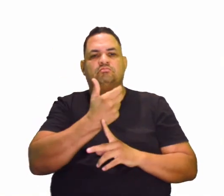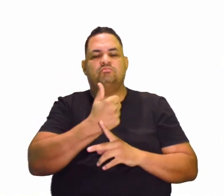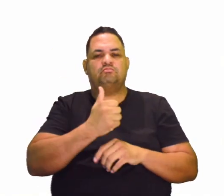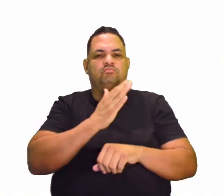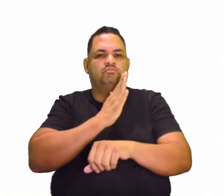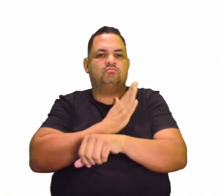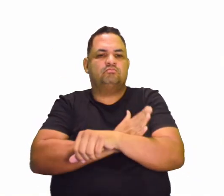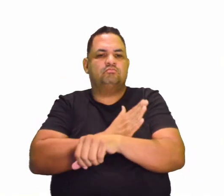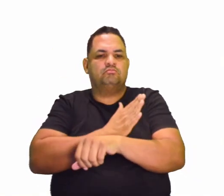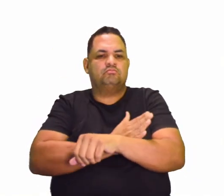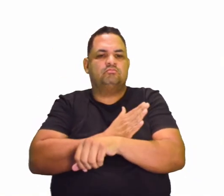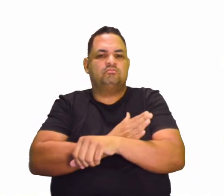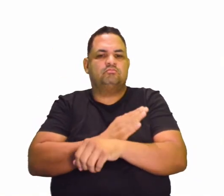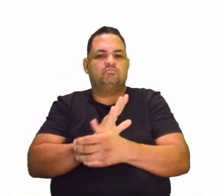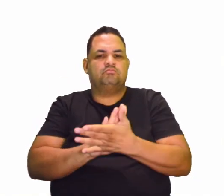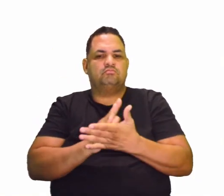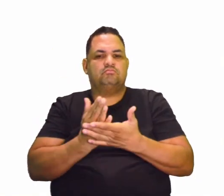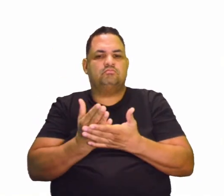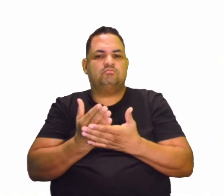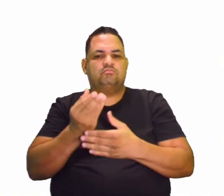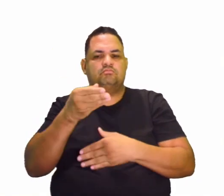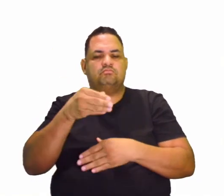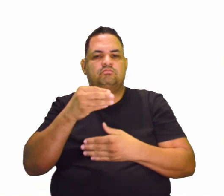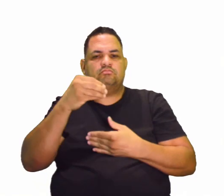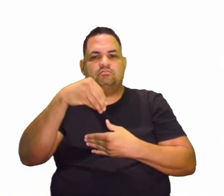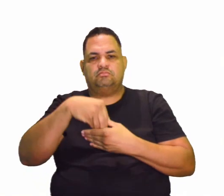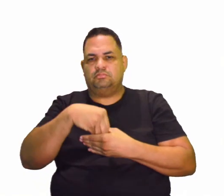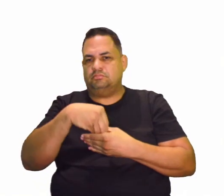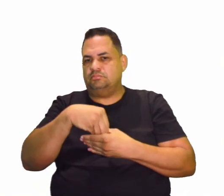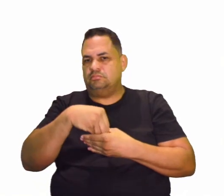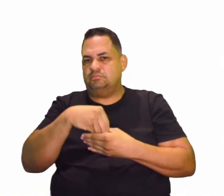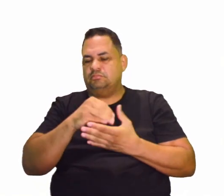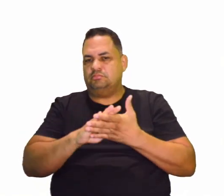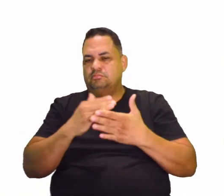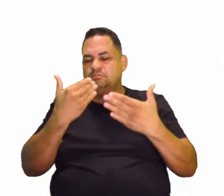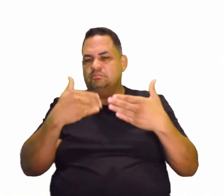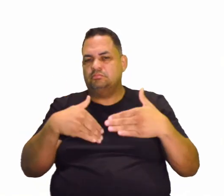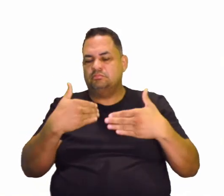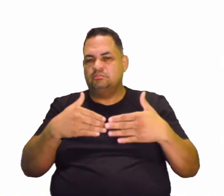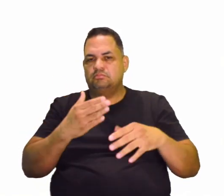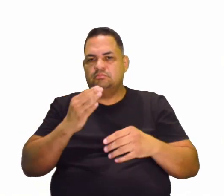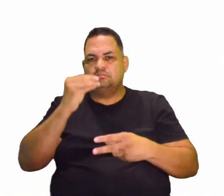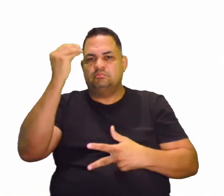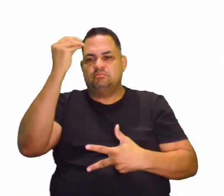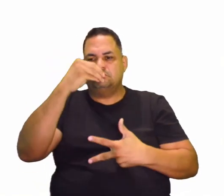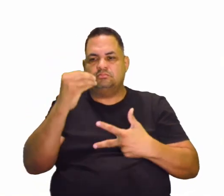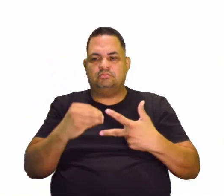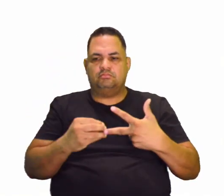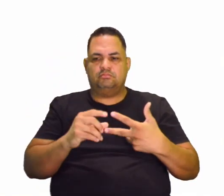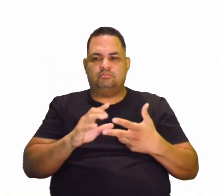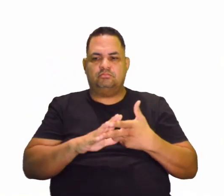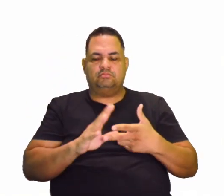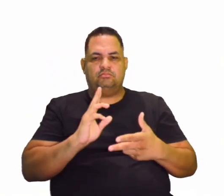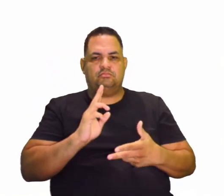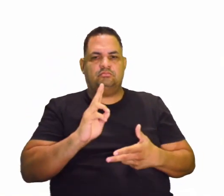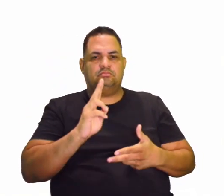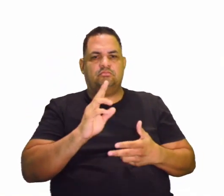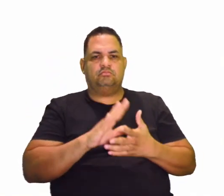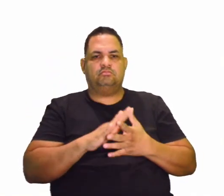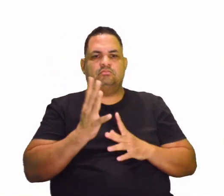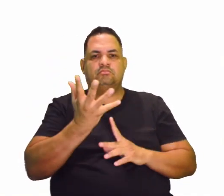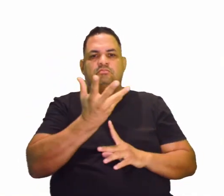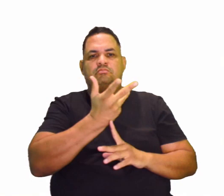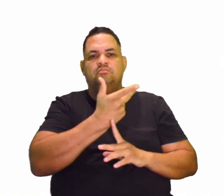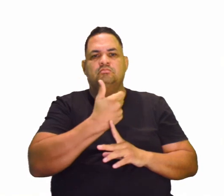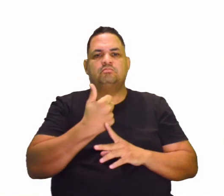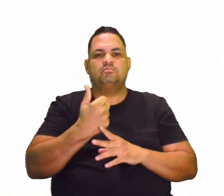ele não é muito destacado nas provas do Enem, né? A arte medieval são sempre as vanguardas, a